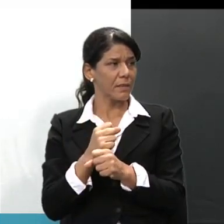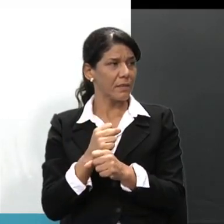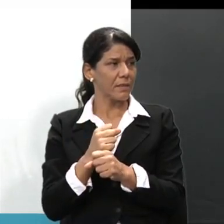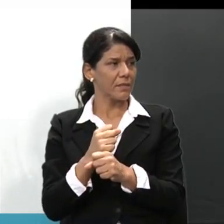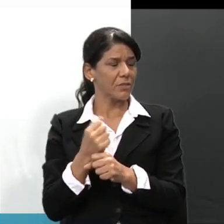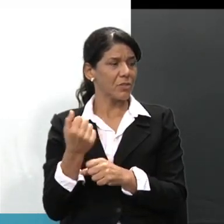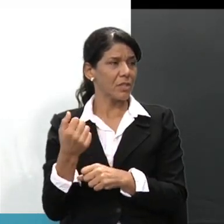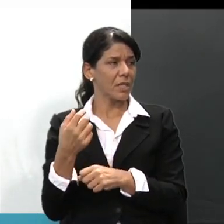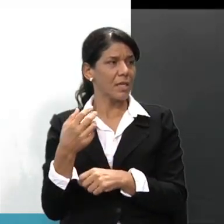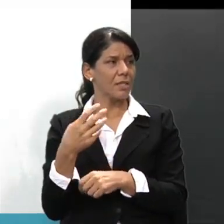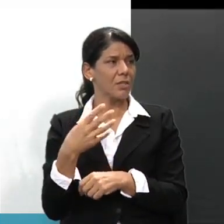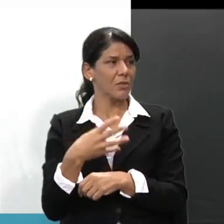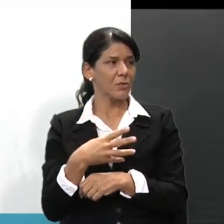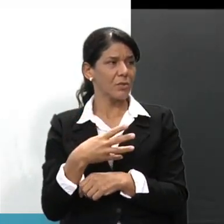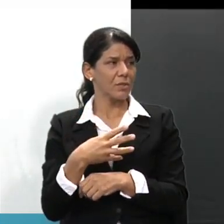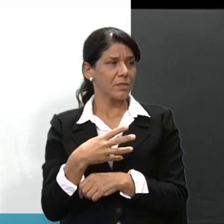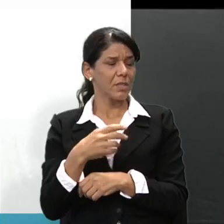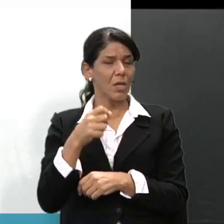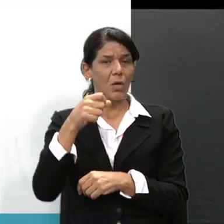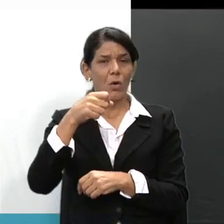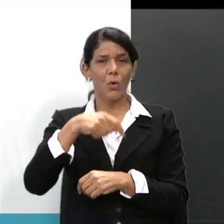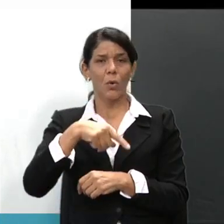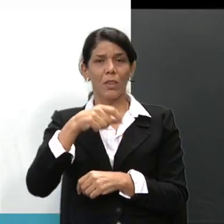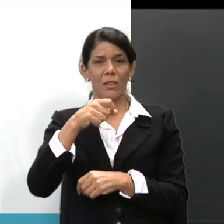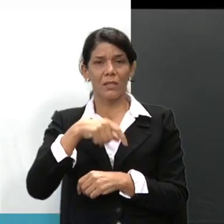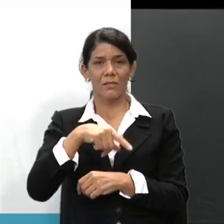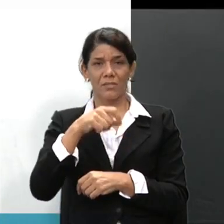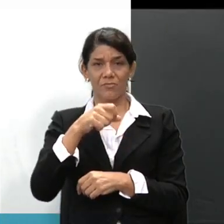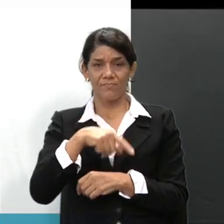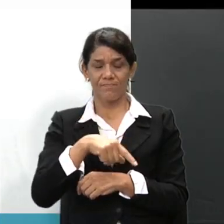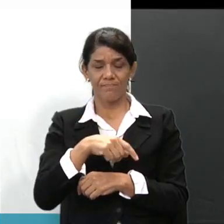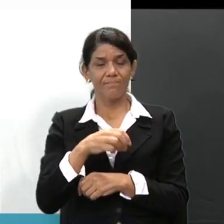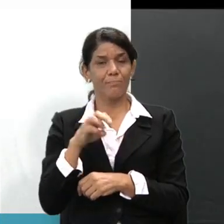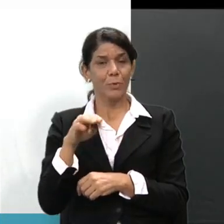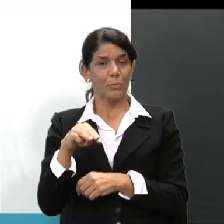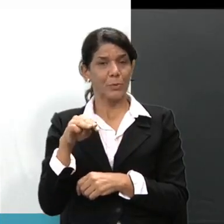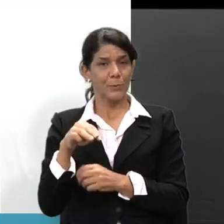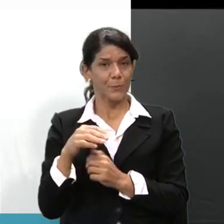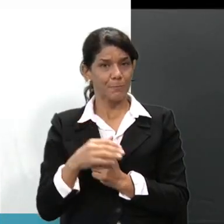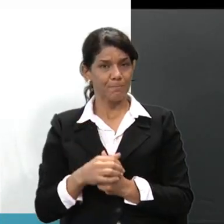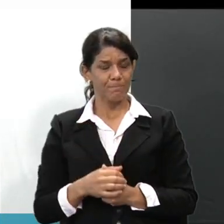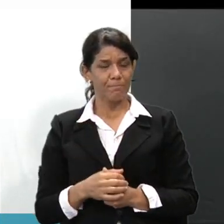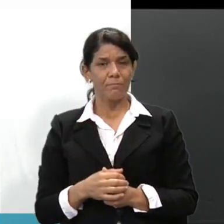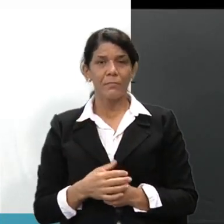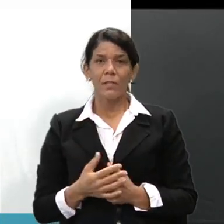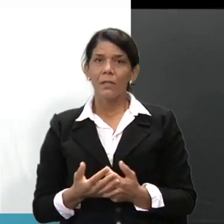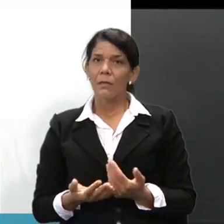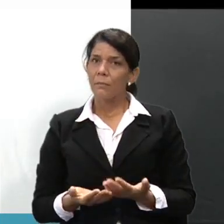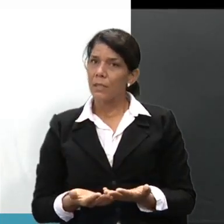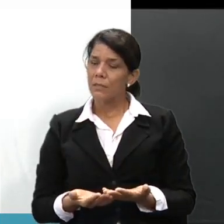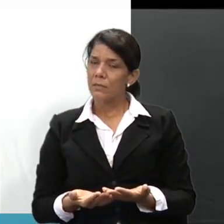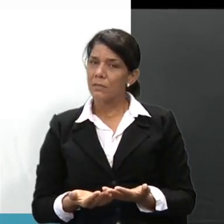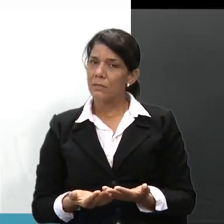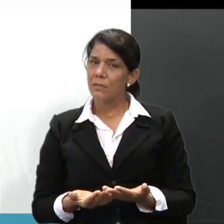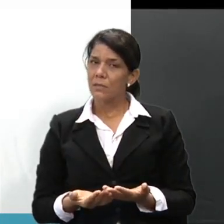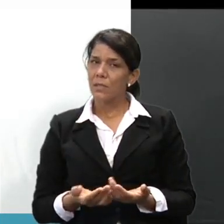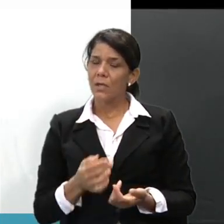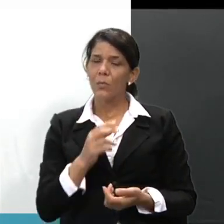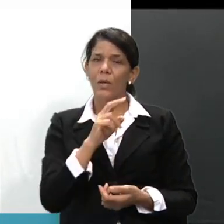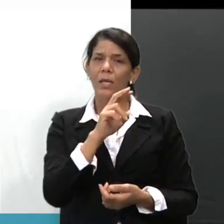de 14 gotas por minuto. Mas você deve estar pensando, professora, mas nós não vamos administrar